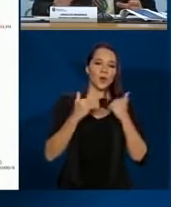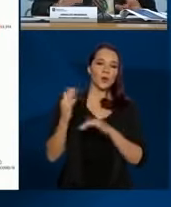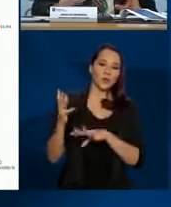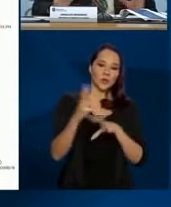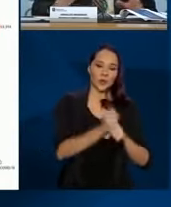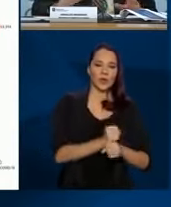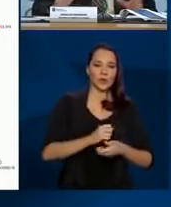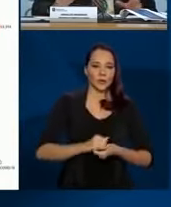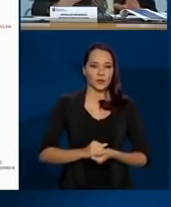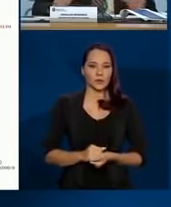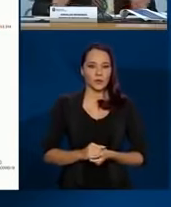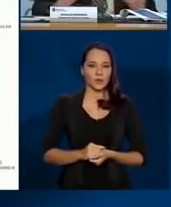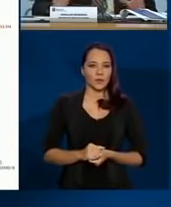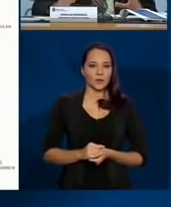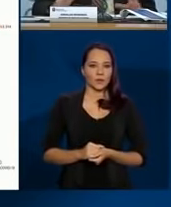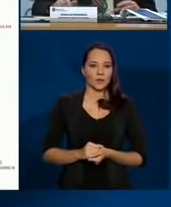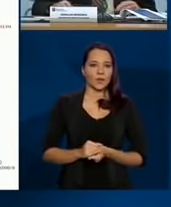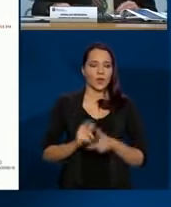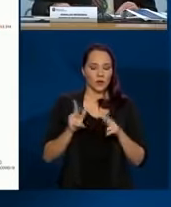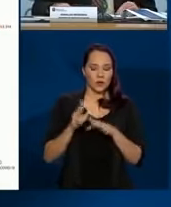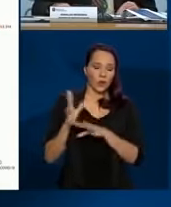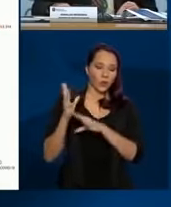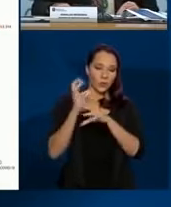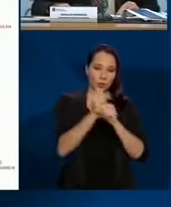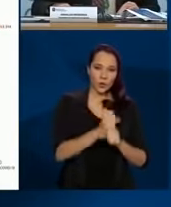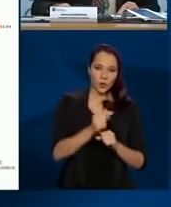né, no cômputo geral.